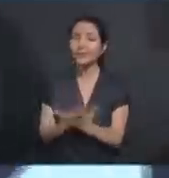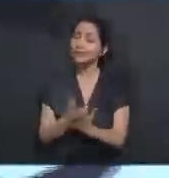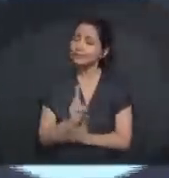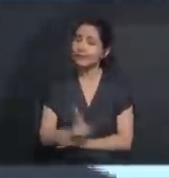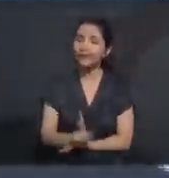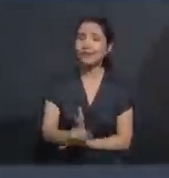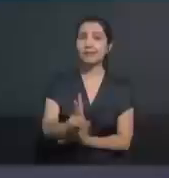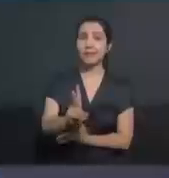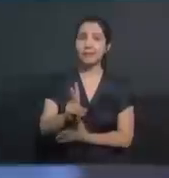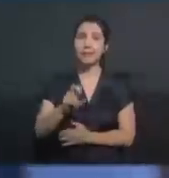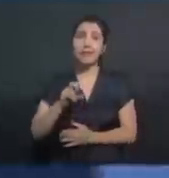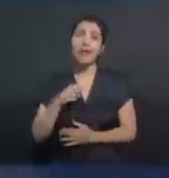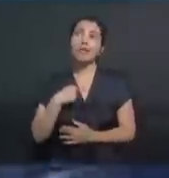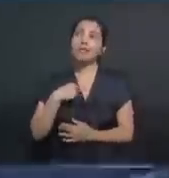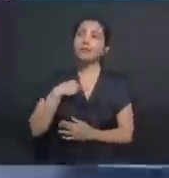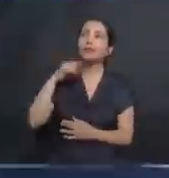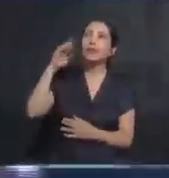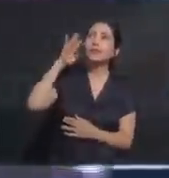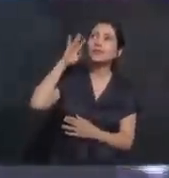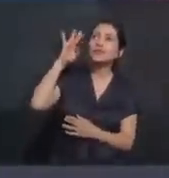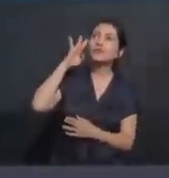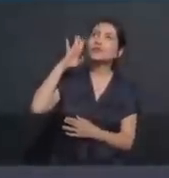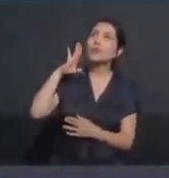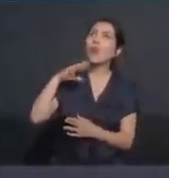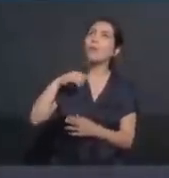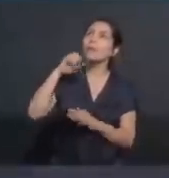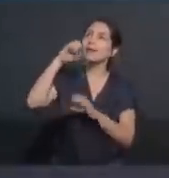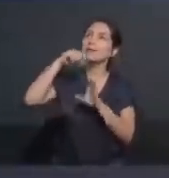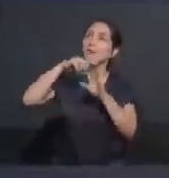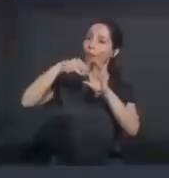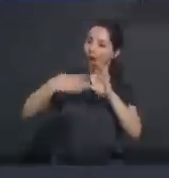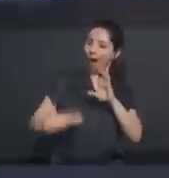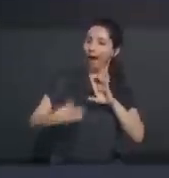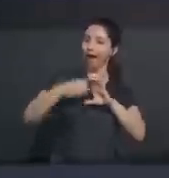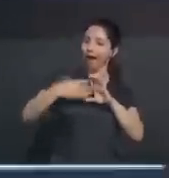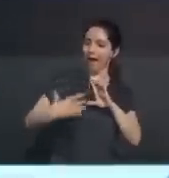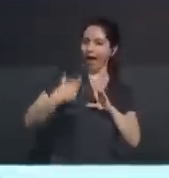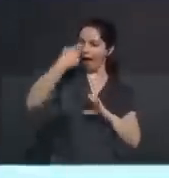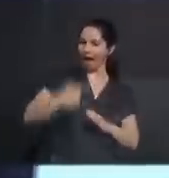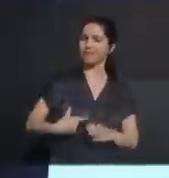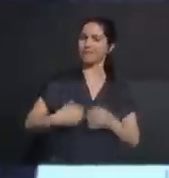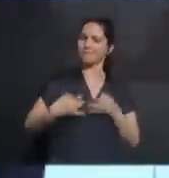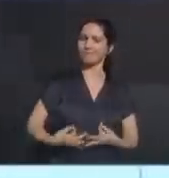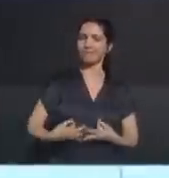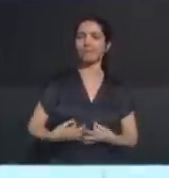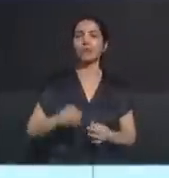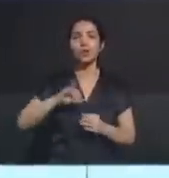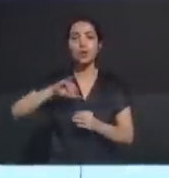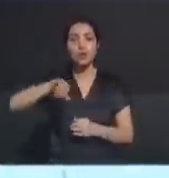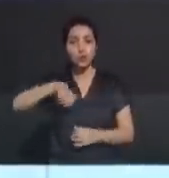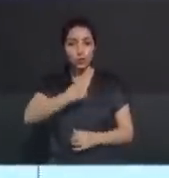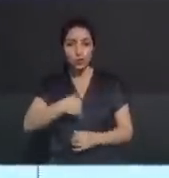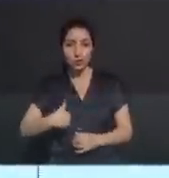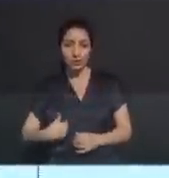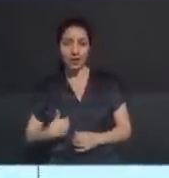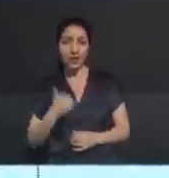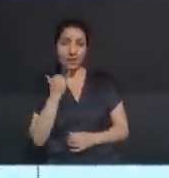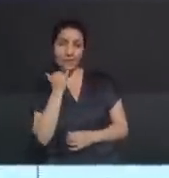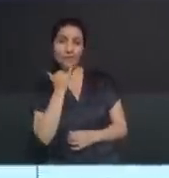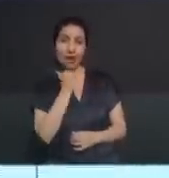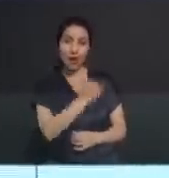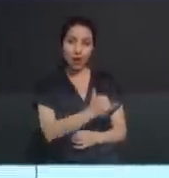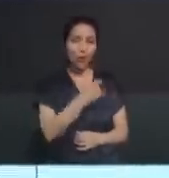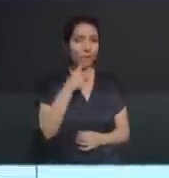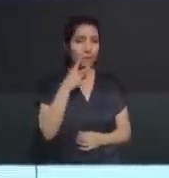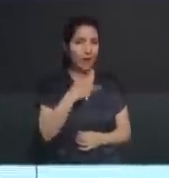tem um sonho, você tem caráter. José chegou um dia dentro da casa dele, falou com o pai, com a mãe, com os irmãos assim: eu sonhei que